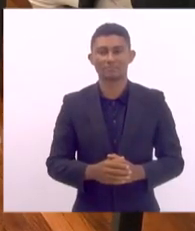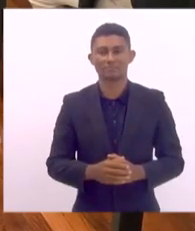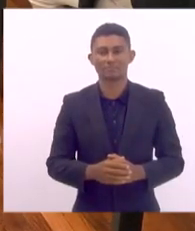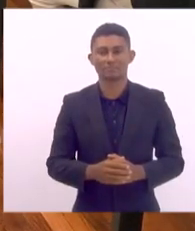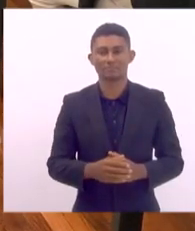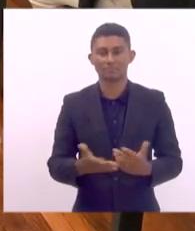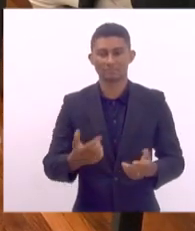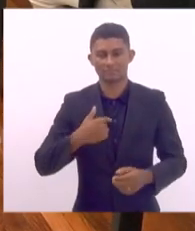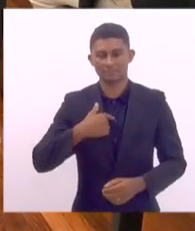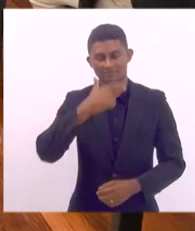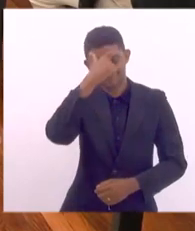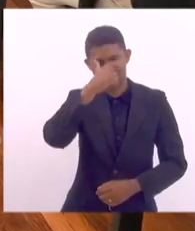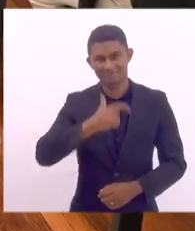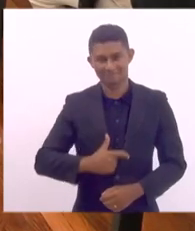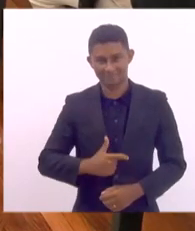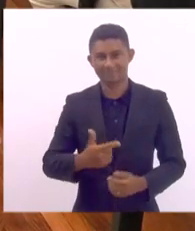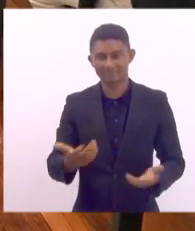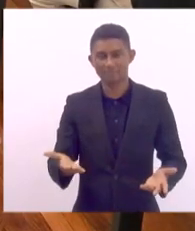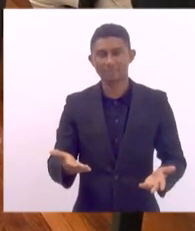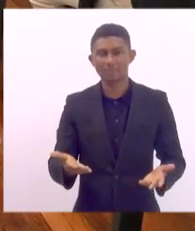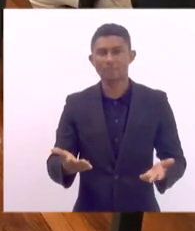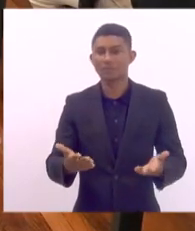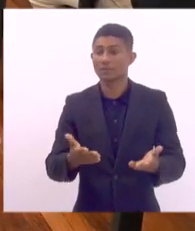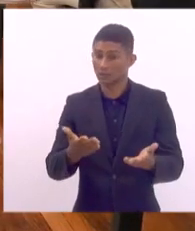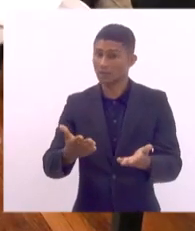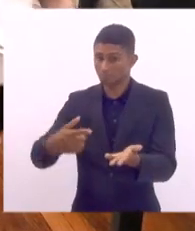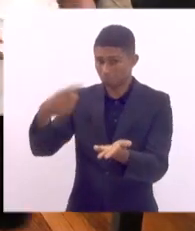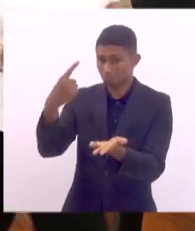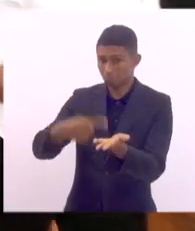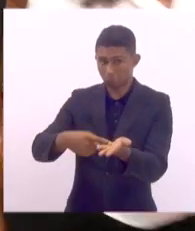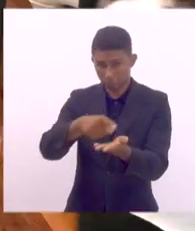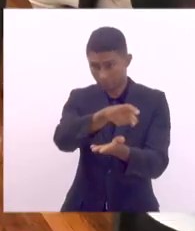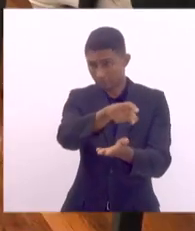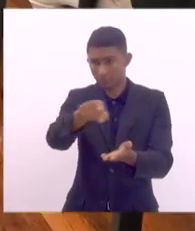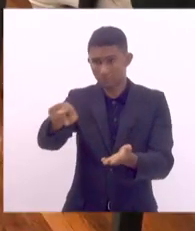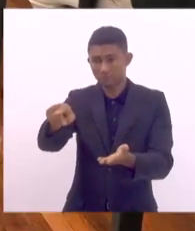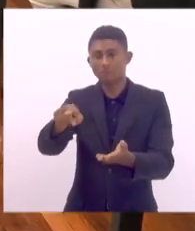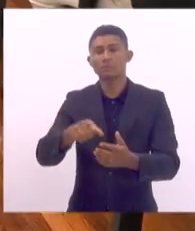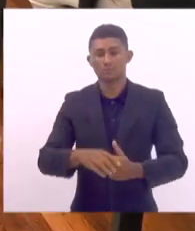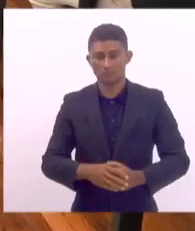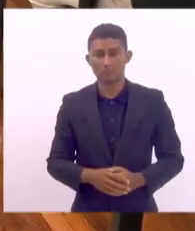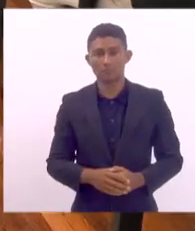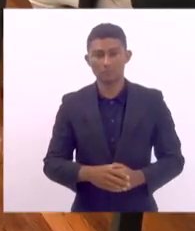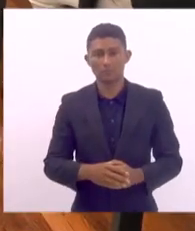eu quero combinar aqui com todas e todos